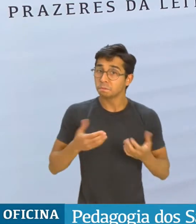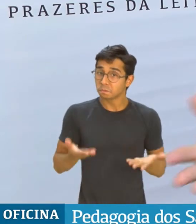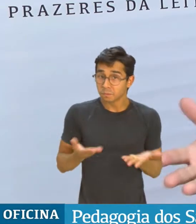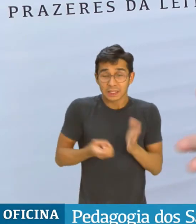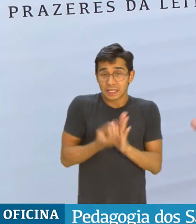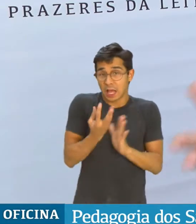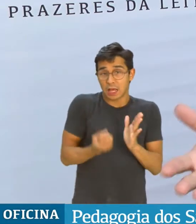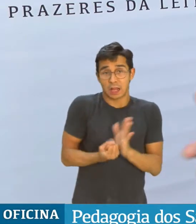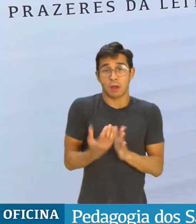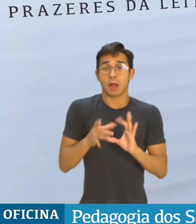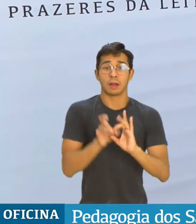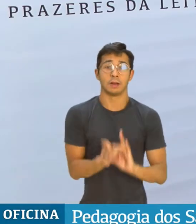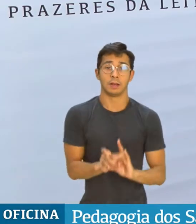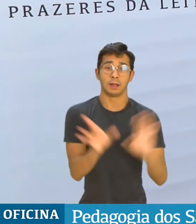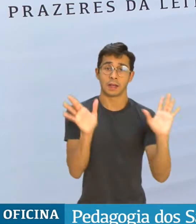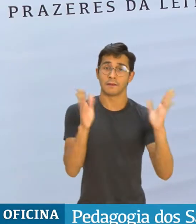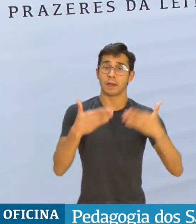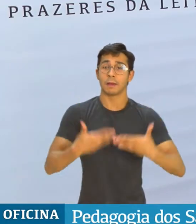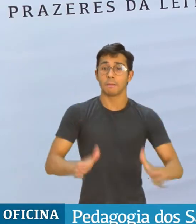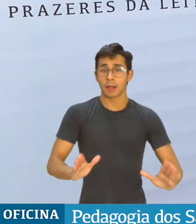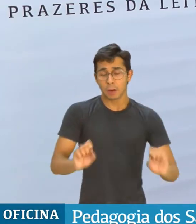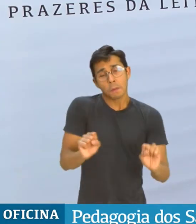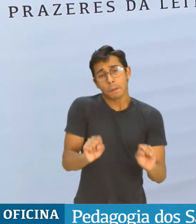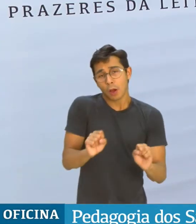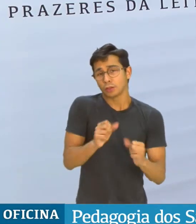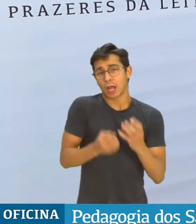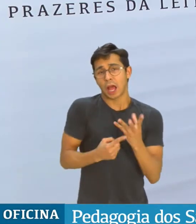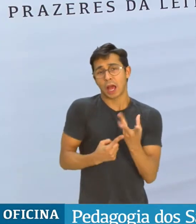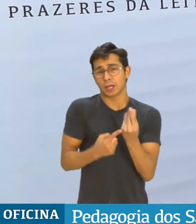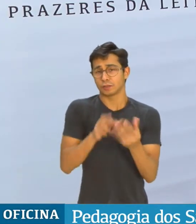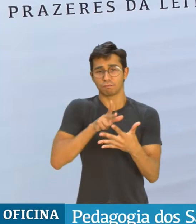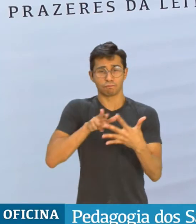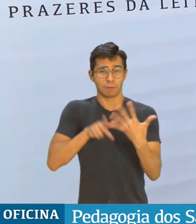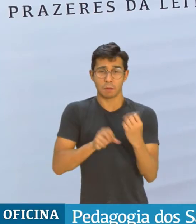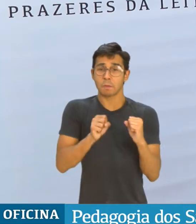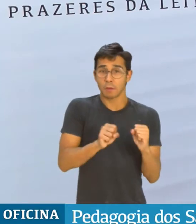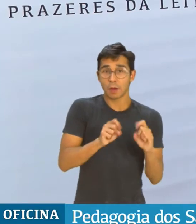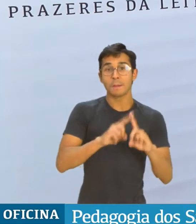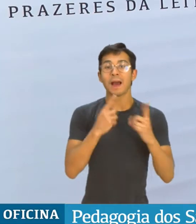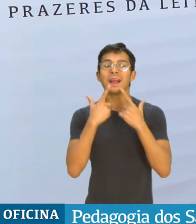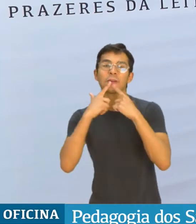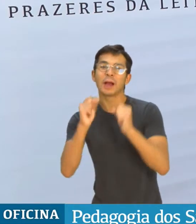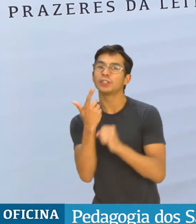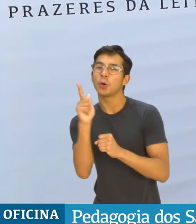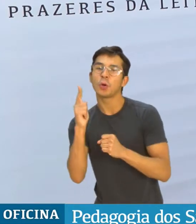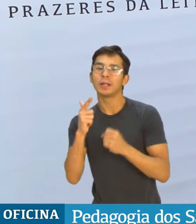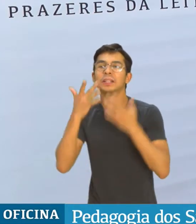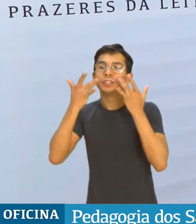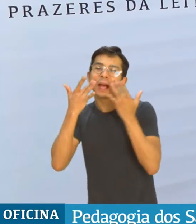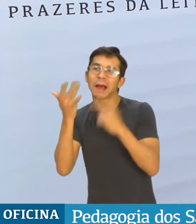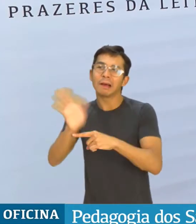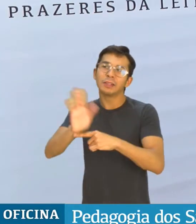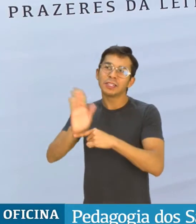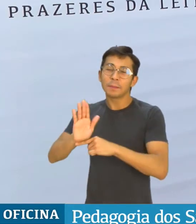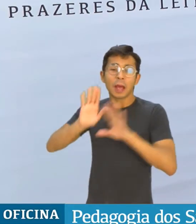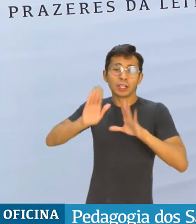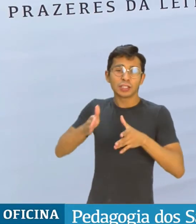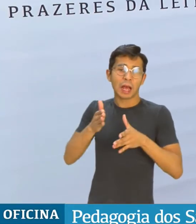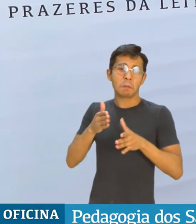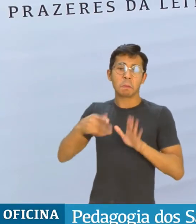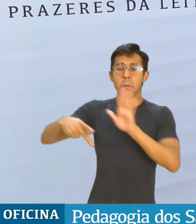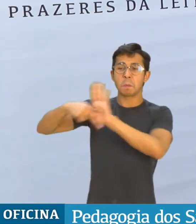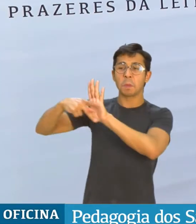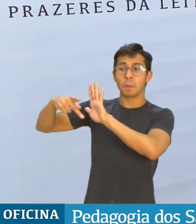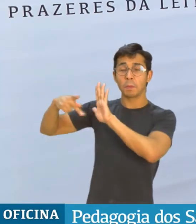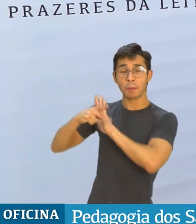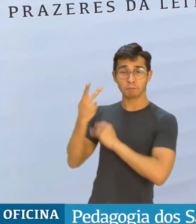atividade aberta, pode, mas eu costumo também dizer que outras linguagens artísticas já têm muito bem definido o seu espaço de atuação,